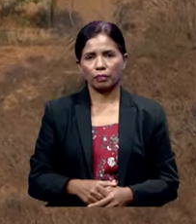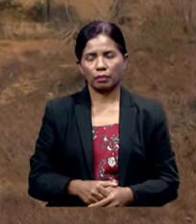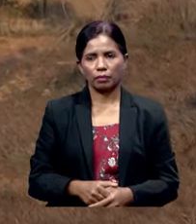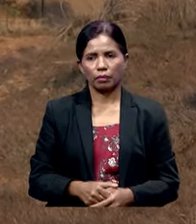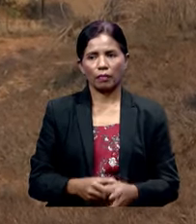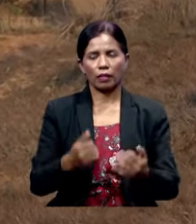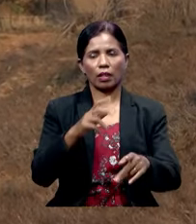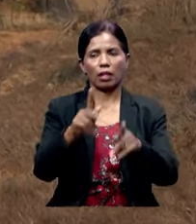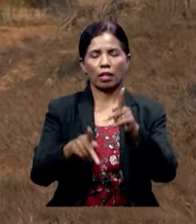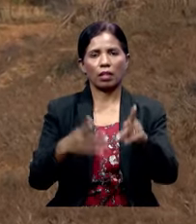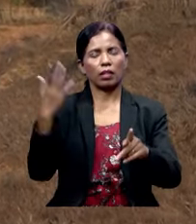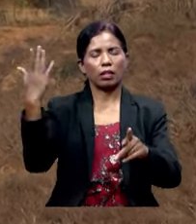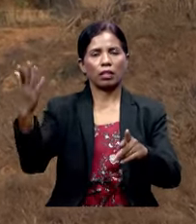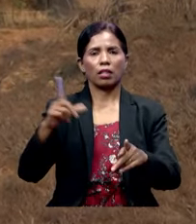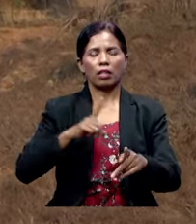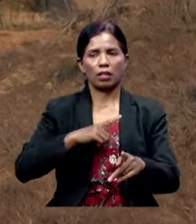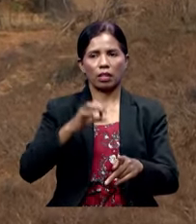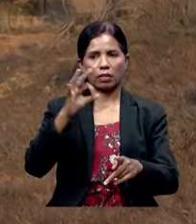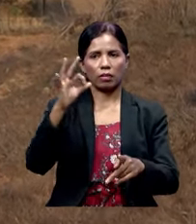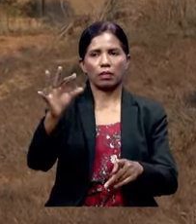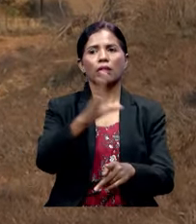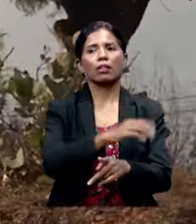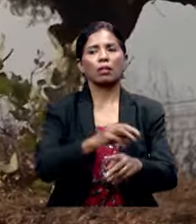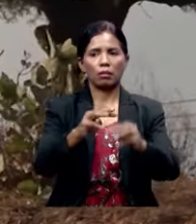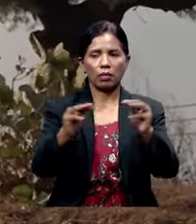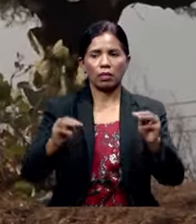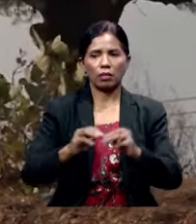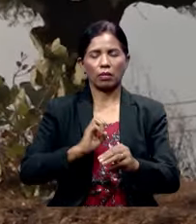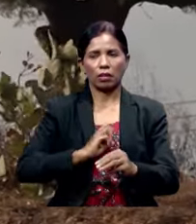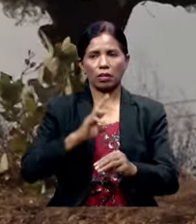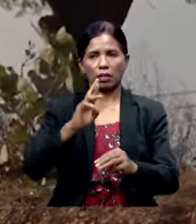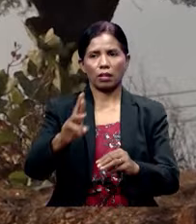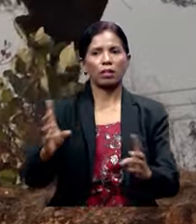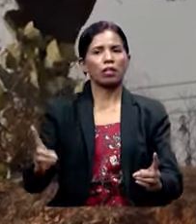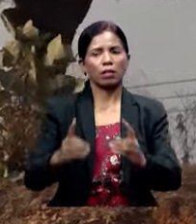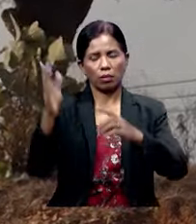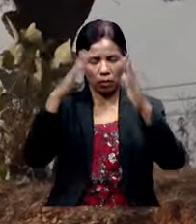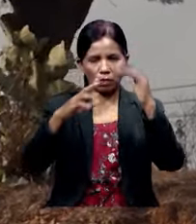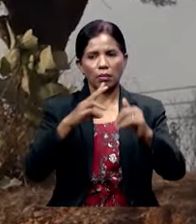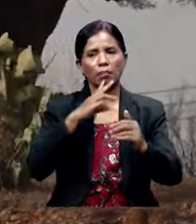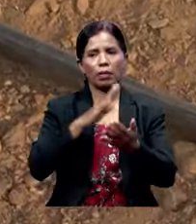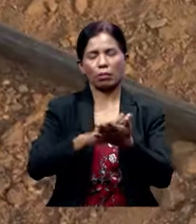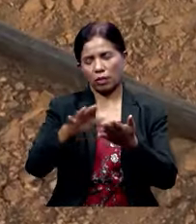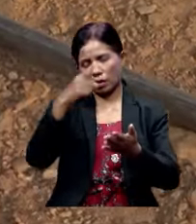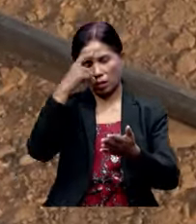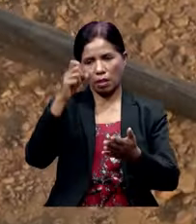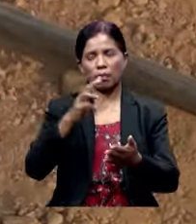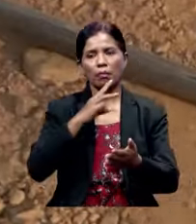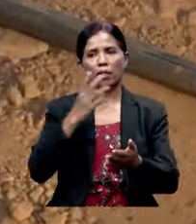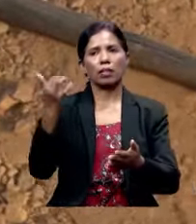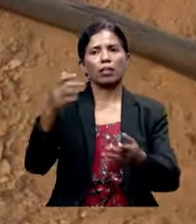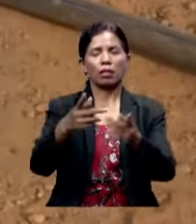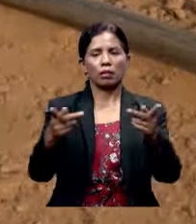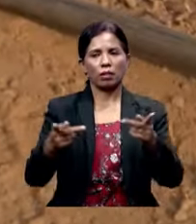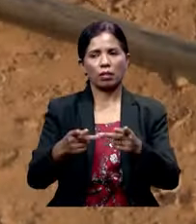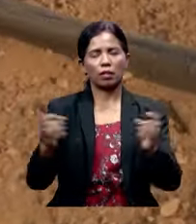Tadau ne komunidade e apóstolo administrativo le te foho município Armera enfrenta problema be mos tamba be matan sira e apóstolo